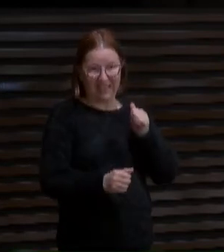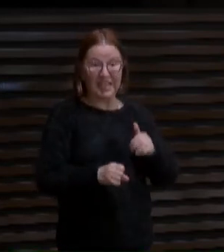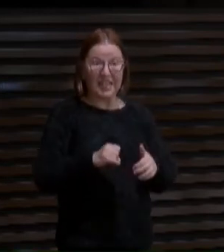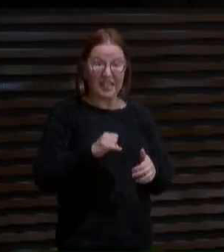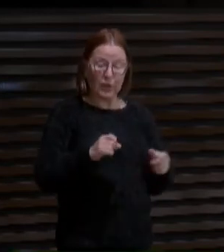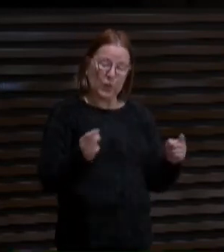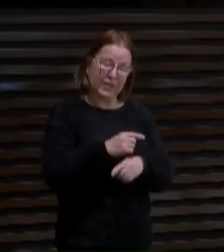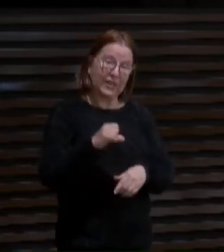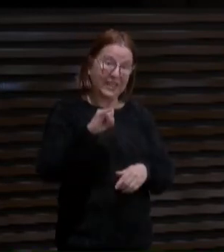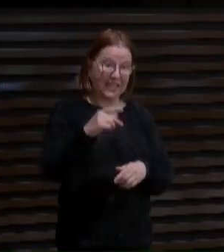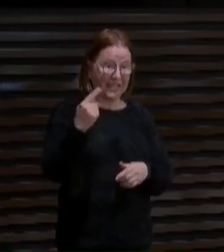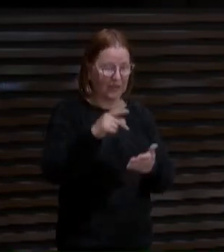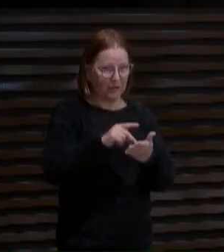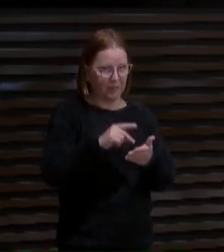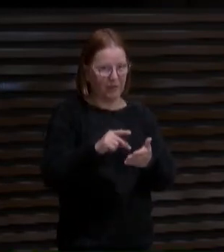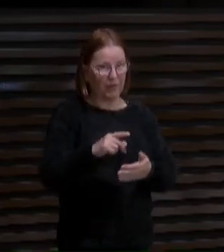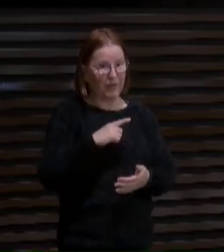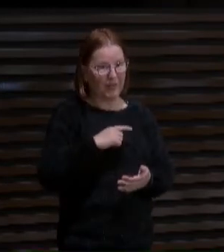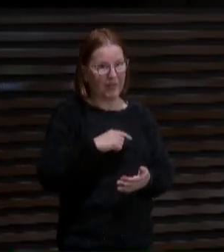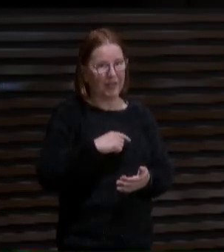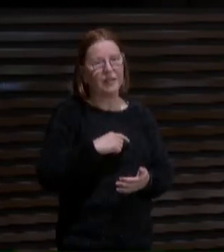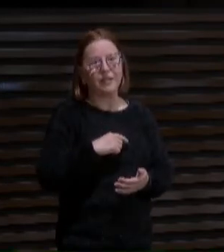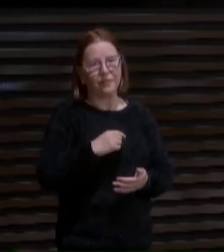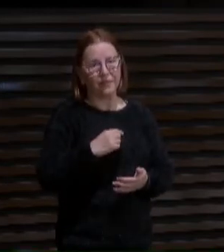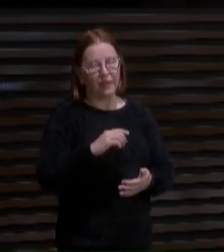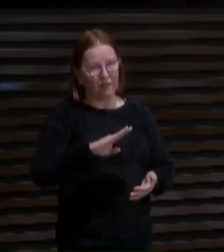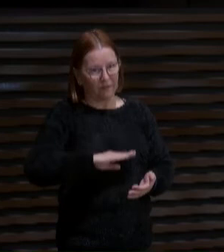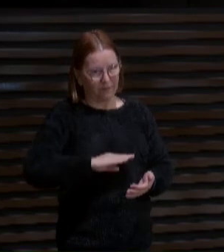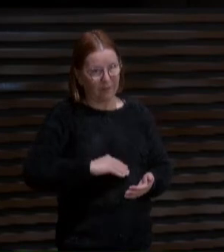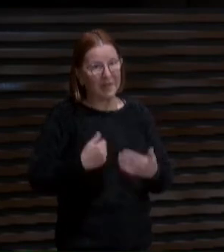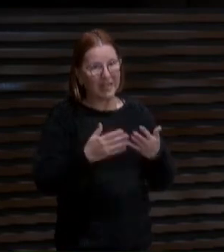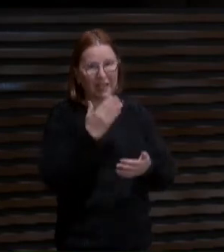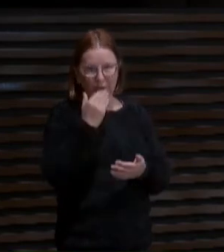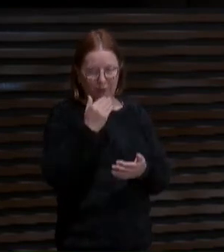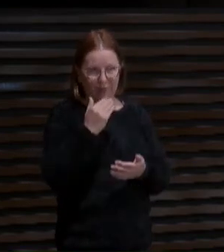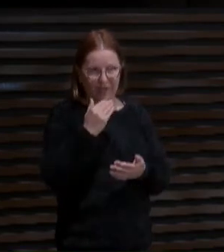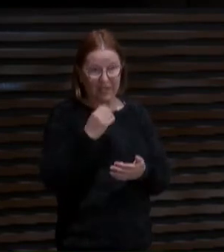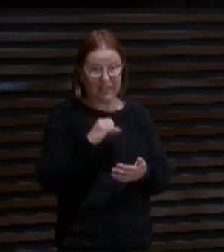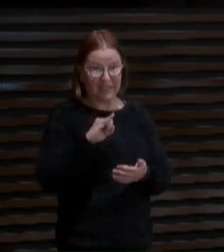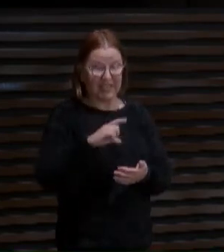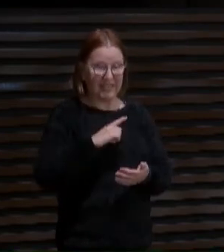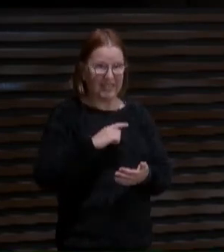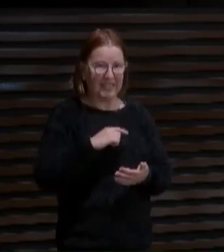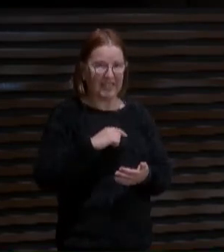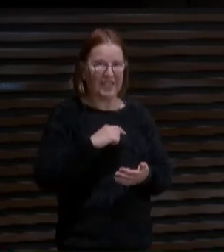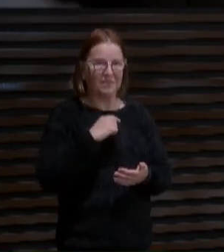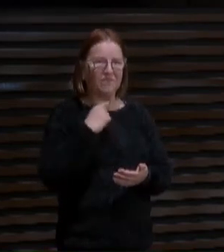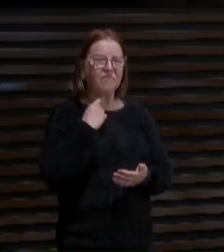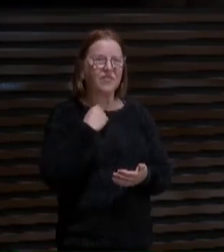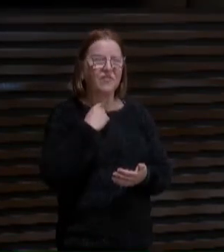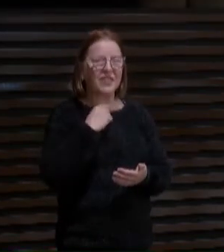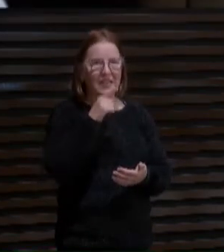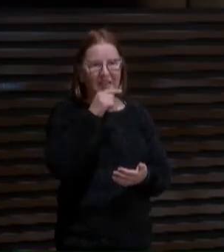tiver sede dali de beber porque fazendo isto amontoarás Brasas vivas sobre a sua cabeça